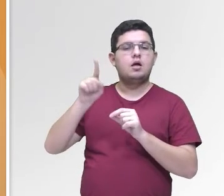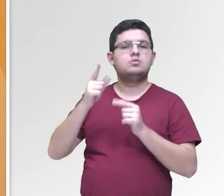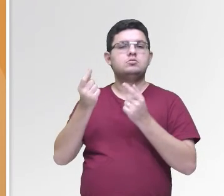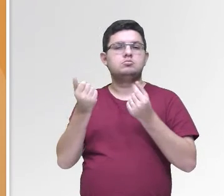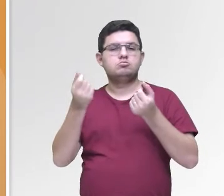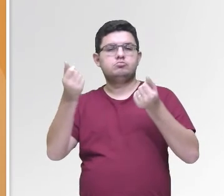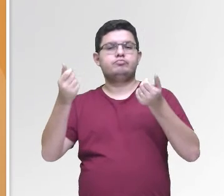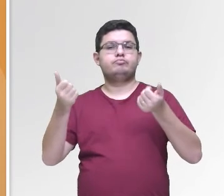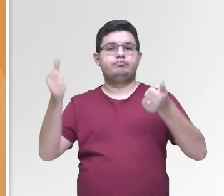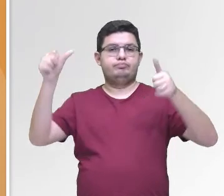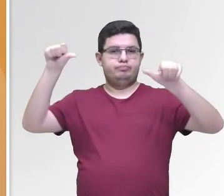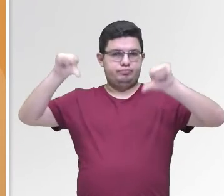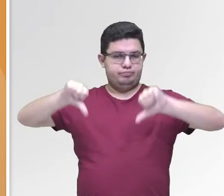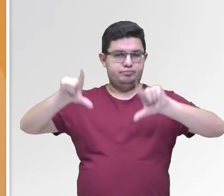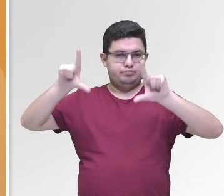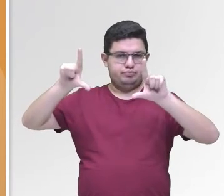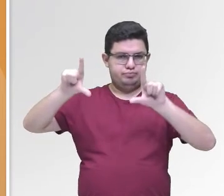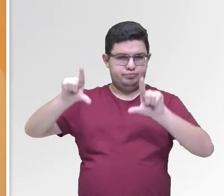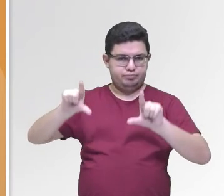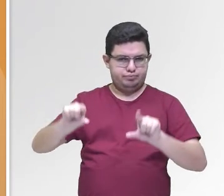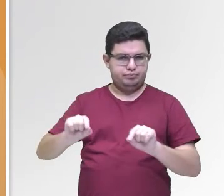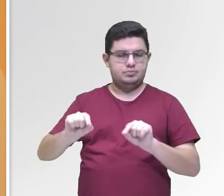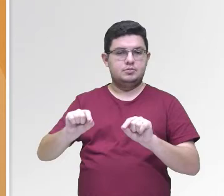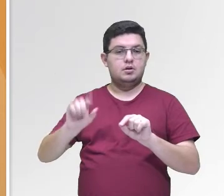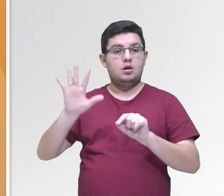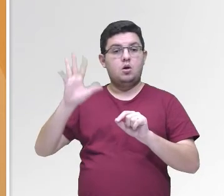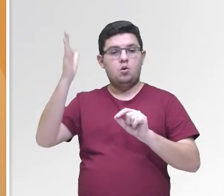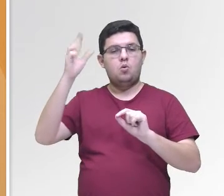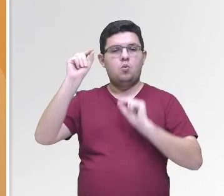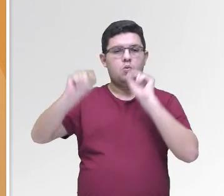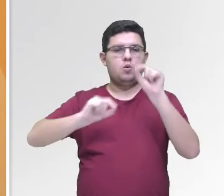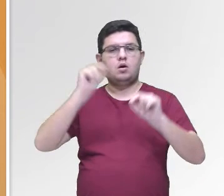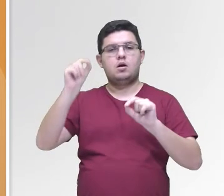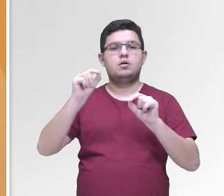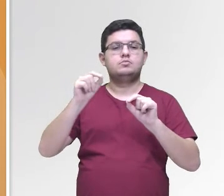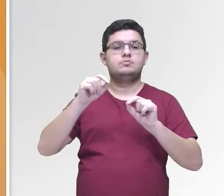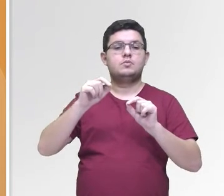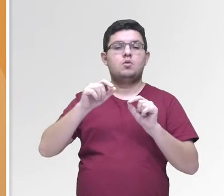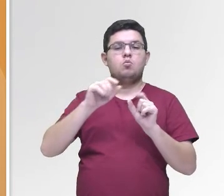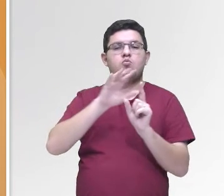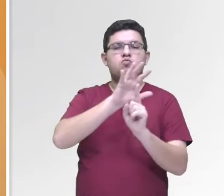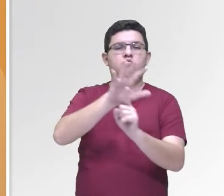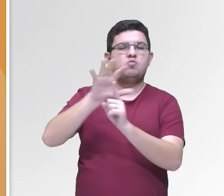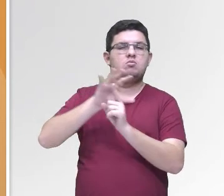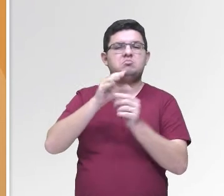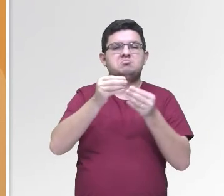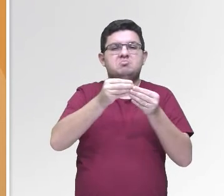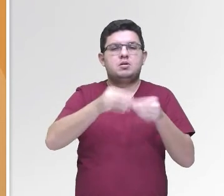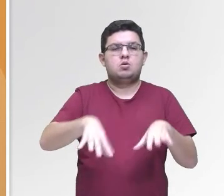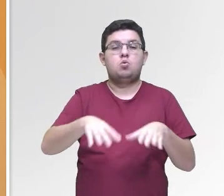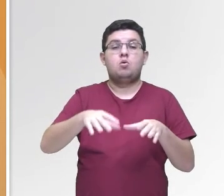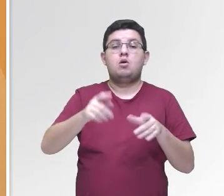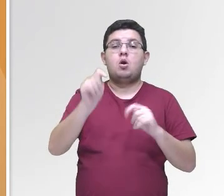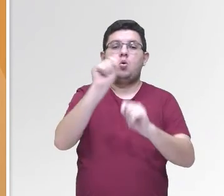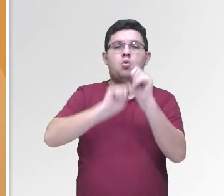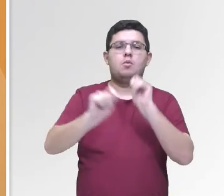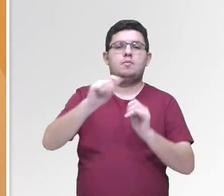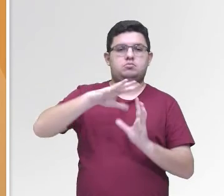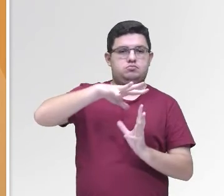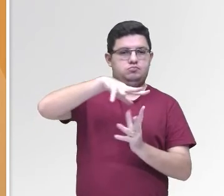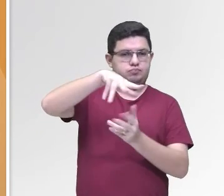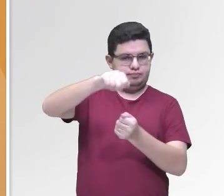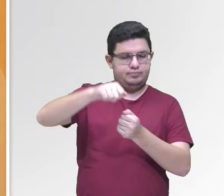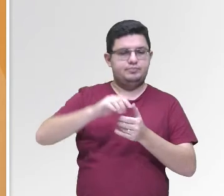Nova York. E isso gerou um impacto econômico mundial muito